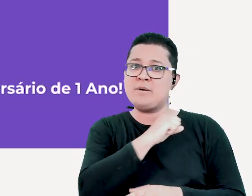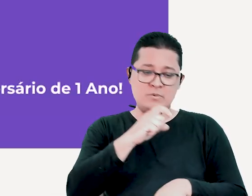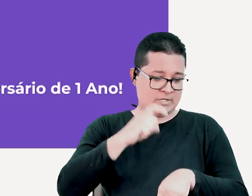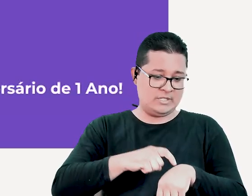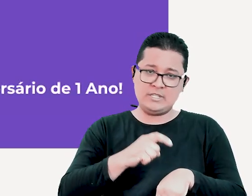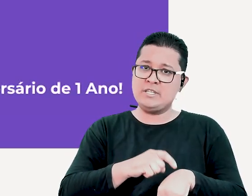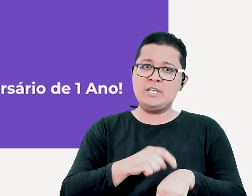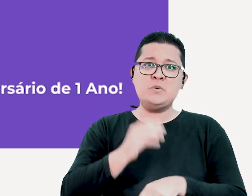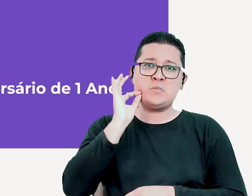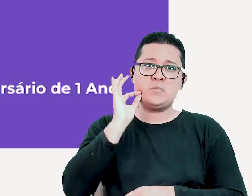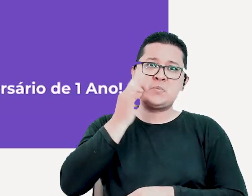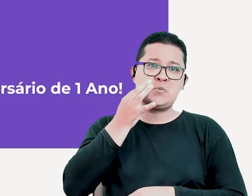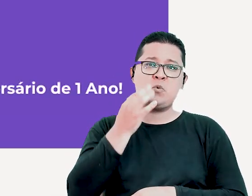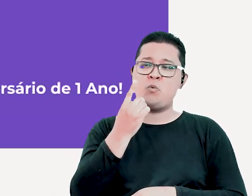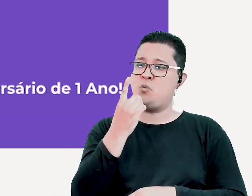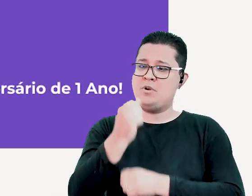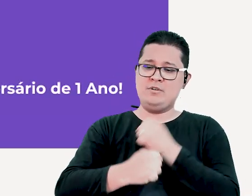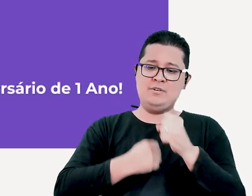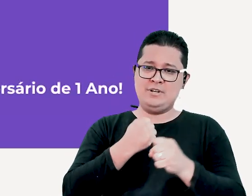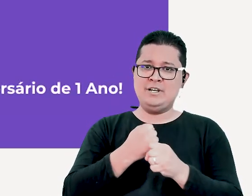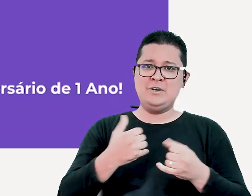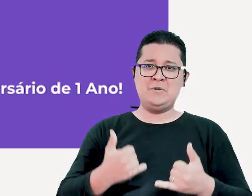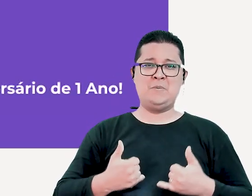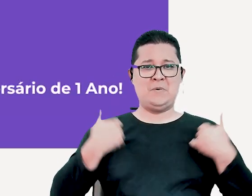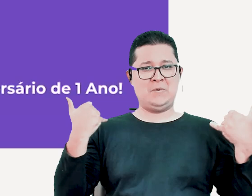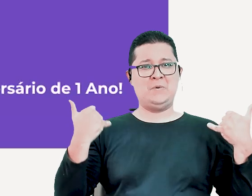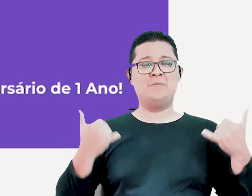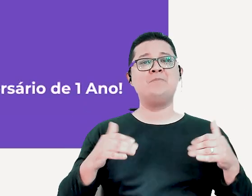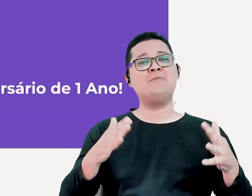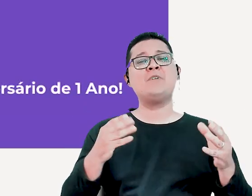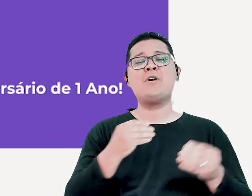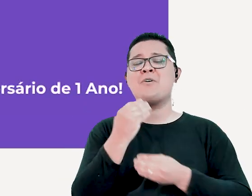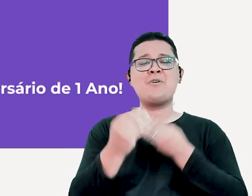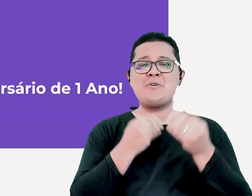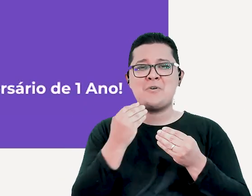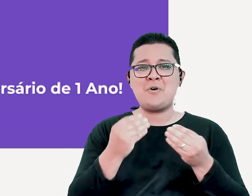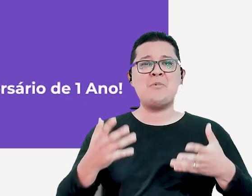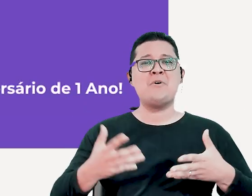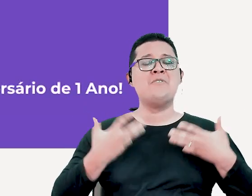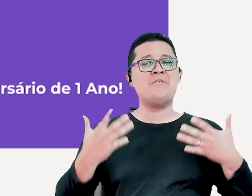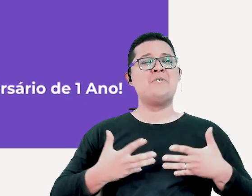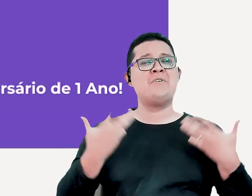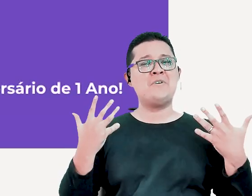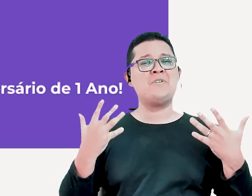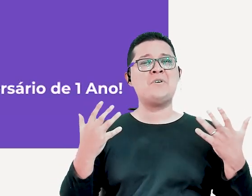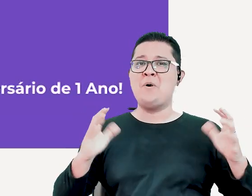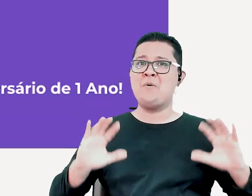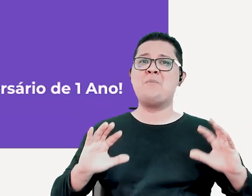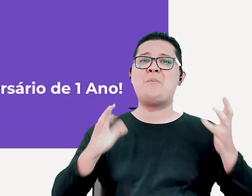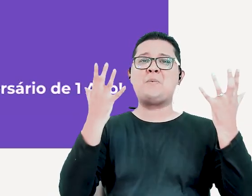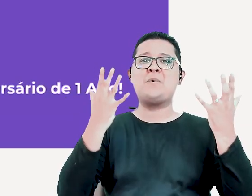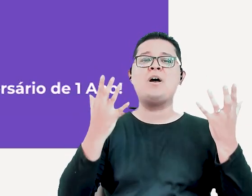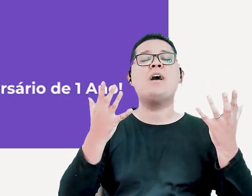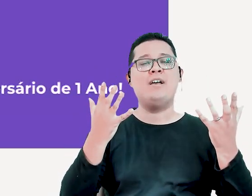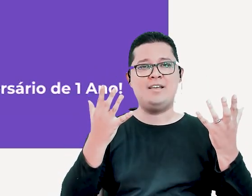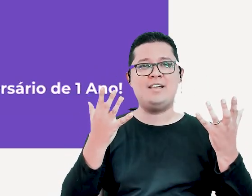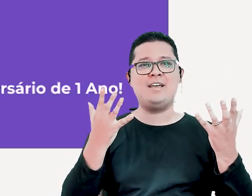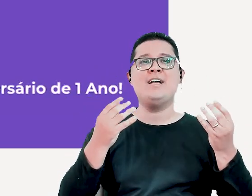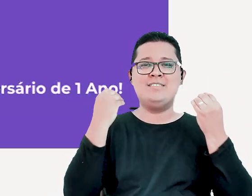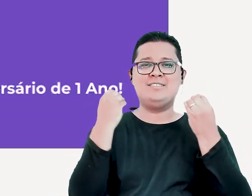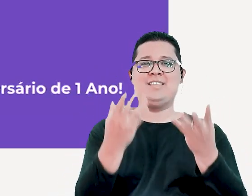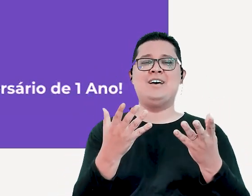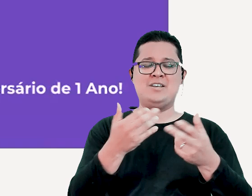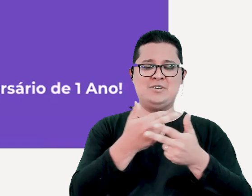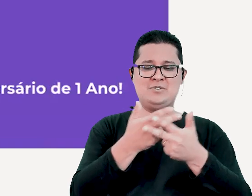da forma que a gente mais gosta, que é o quê? Trazendo um conteúdo super bacana, bem atualizado, com profissionais do mercado que são